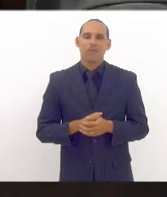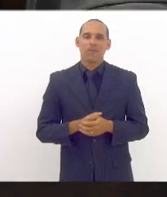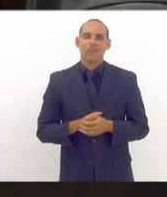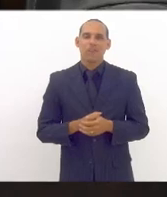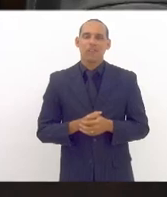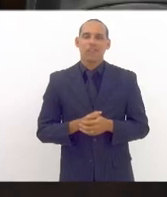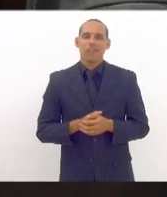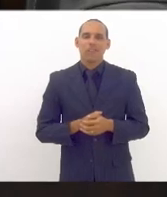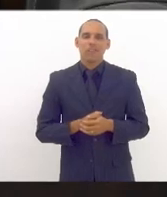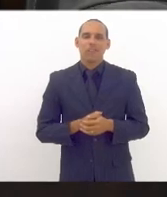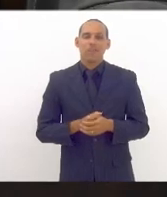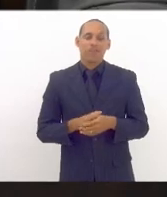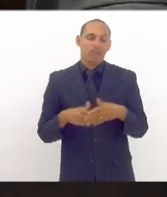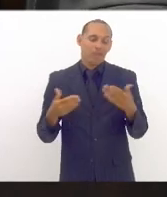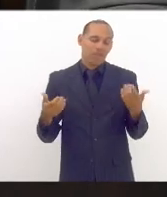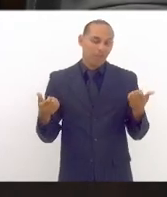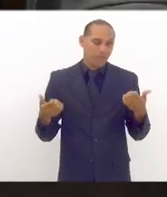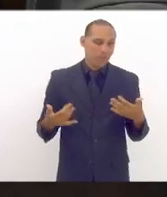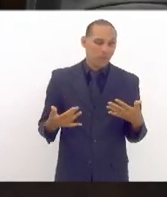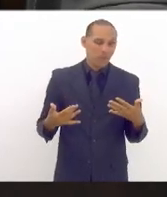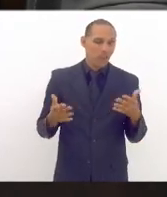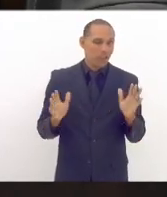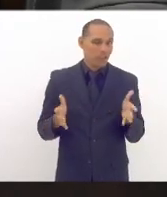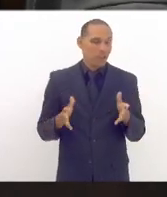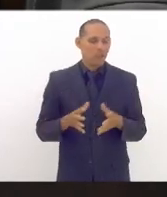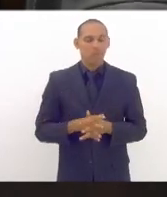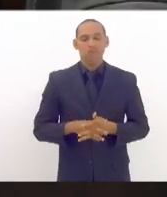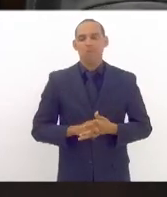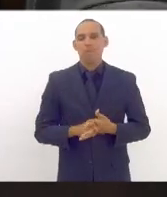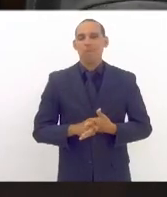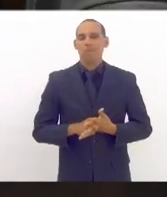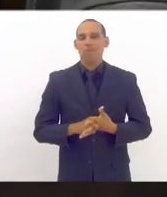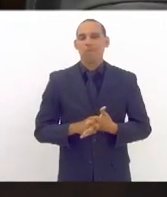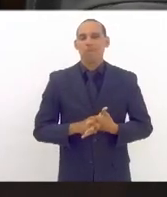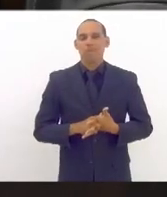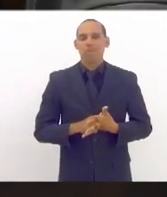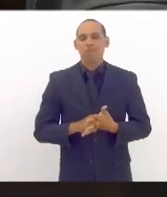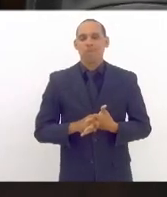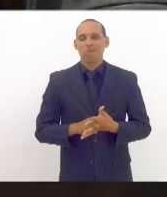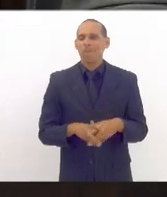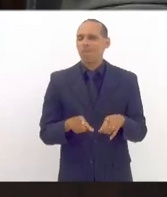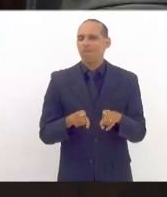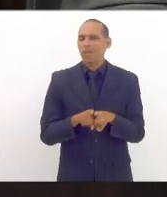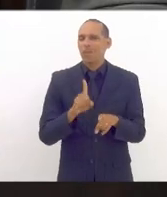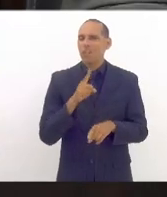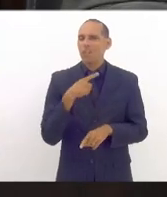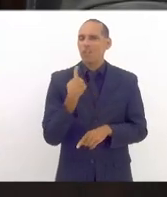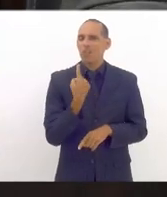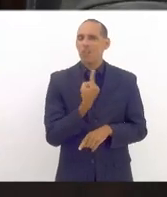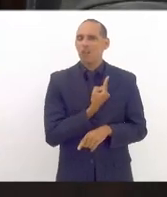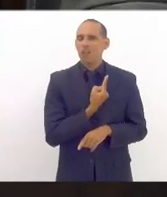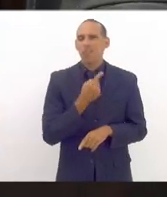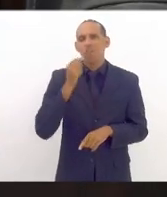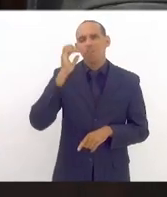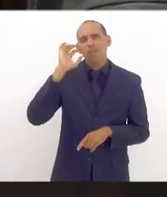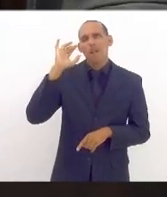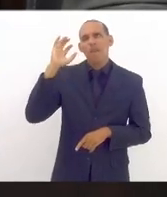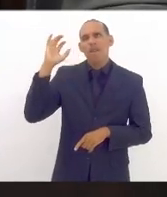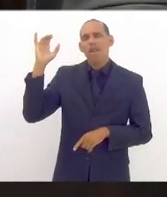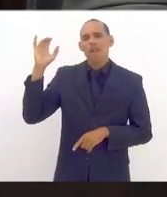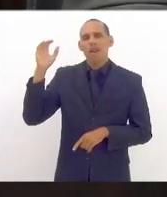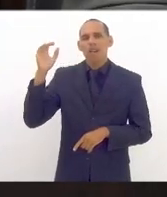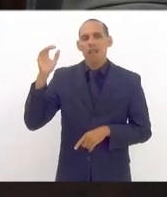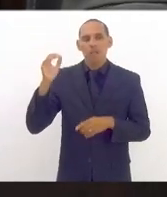bom dito isso ainda deslumbramos dois outros